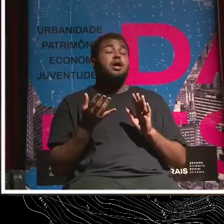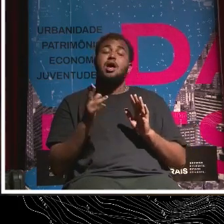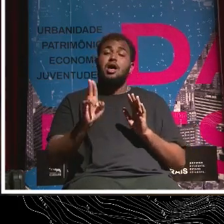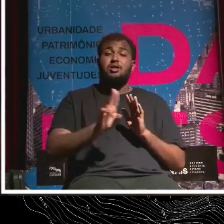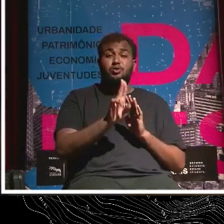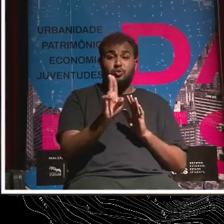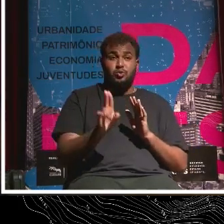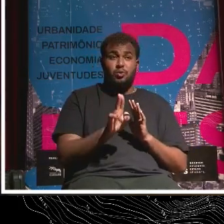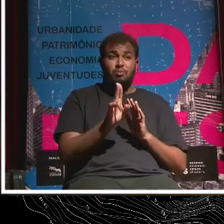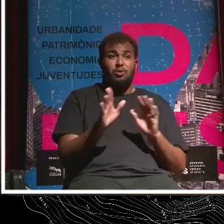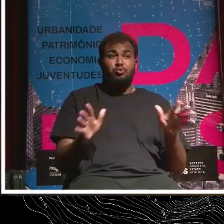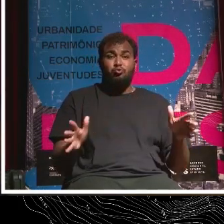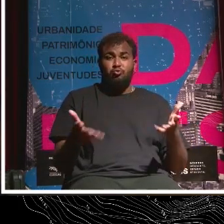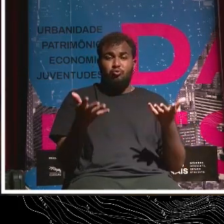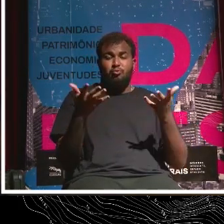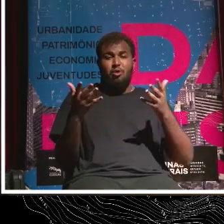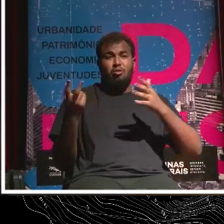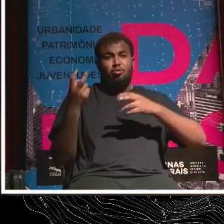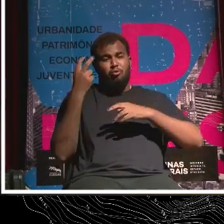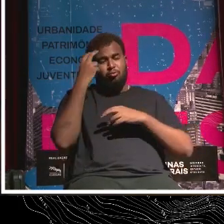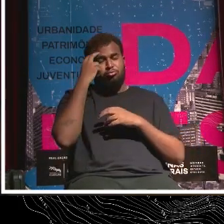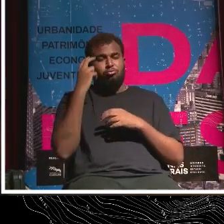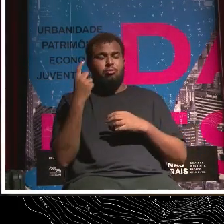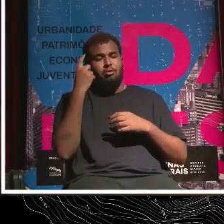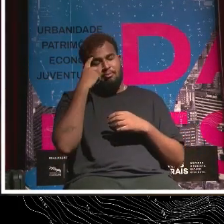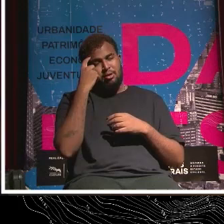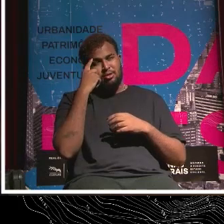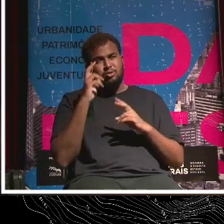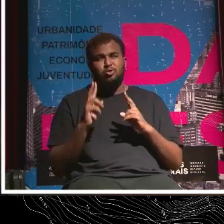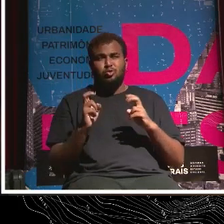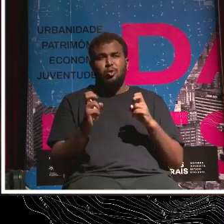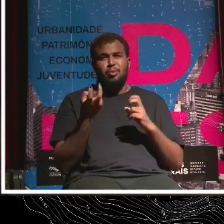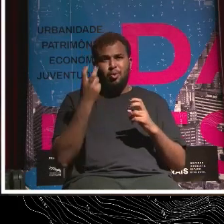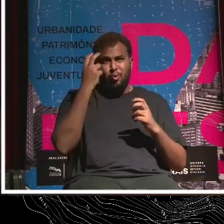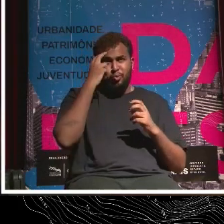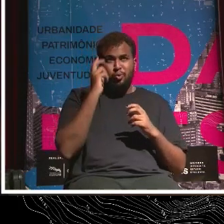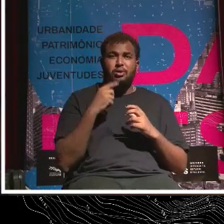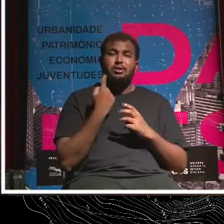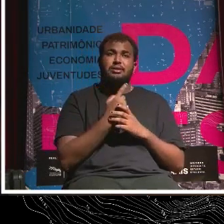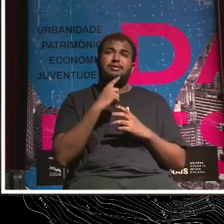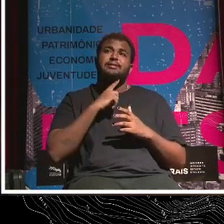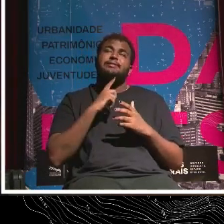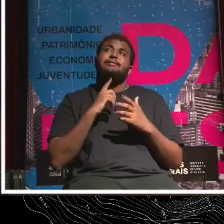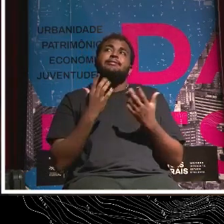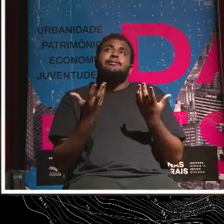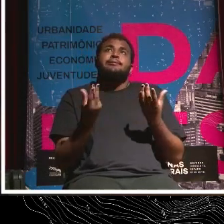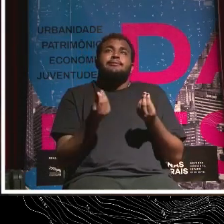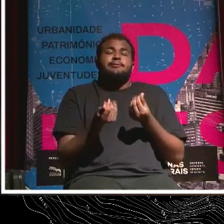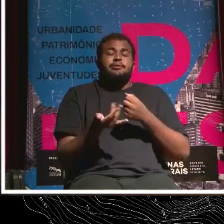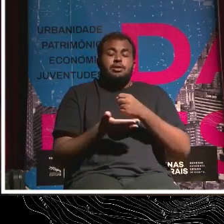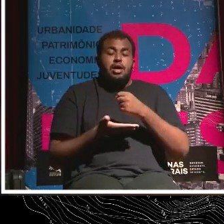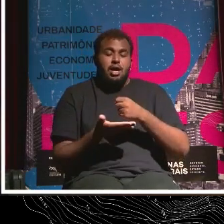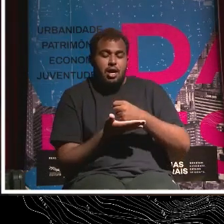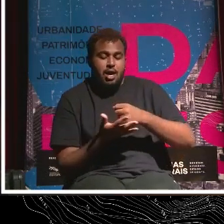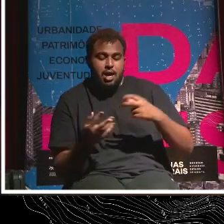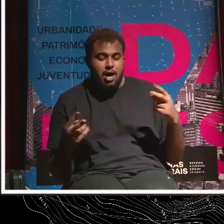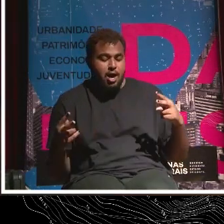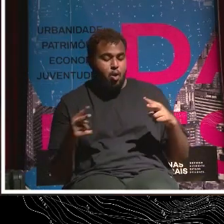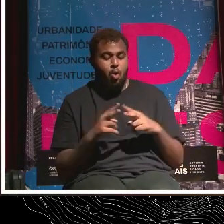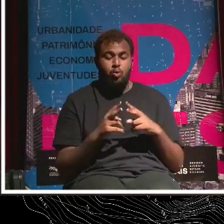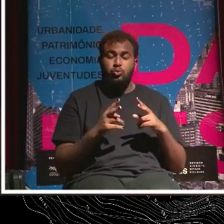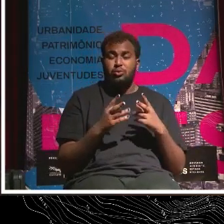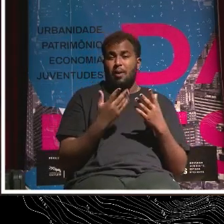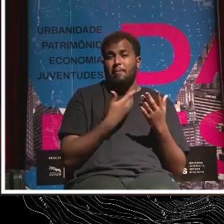instrumentos de fomento à cultura, e aqui pensando que a gente está falando da cultura, que tem alguma raiz dessa discussão aí de consulta pública, mas que não